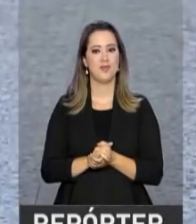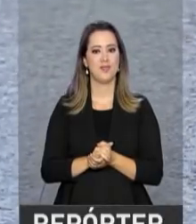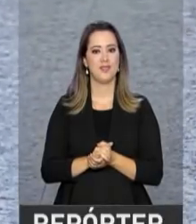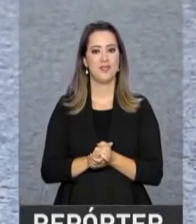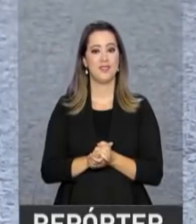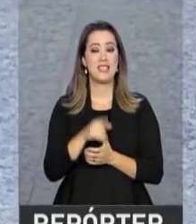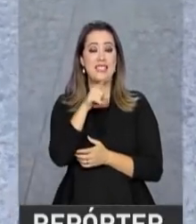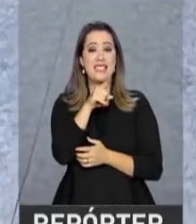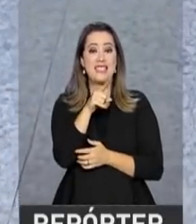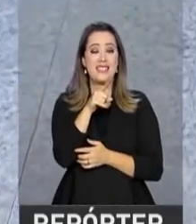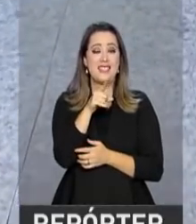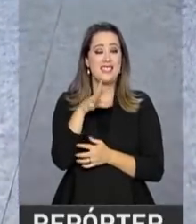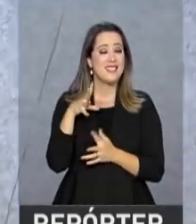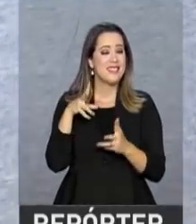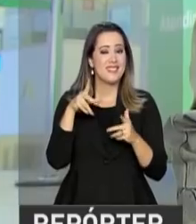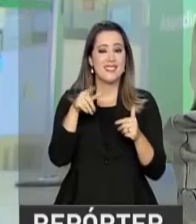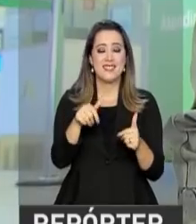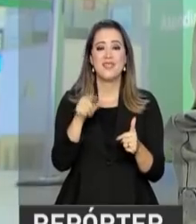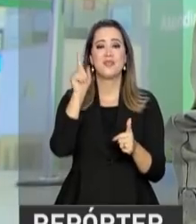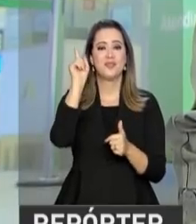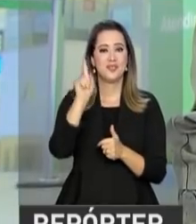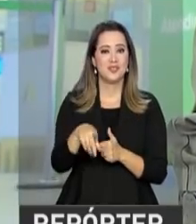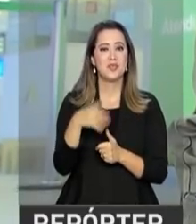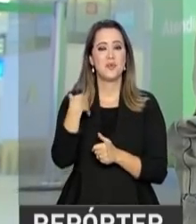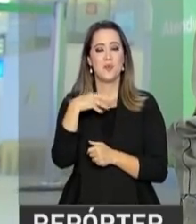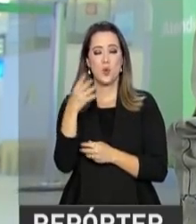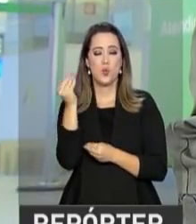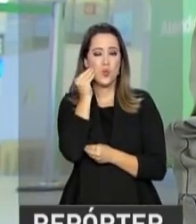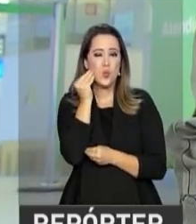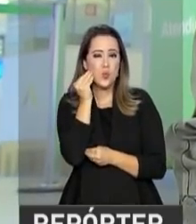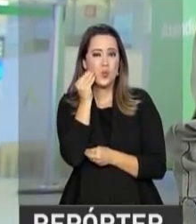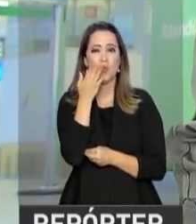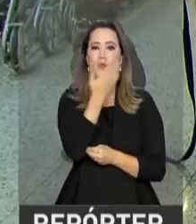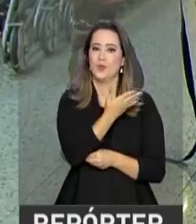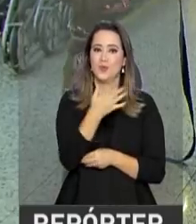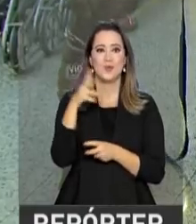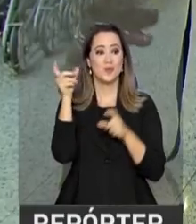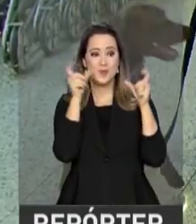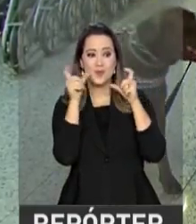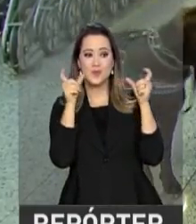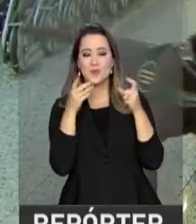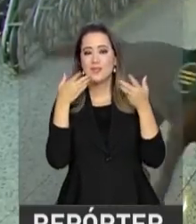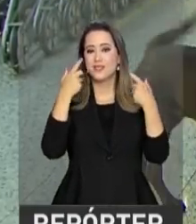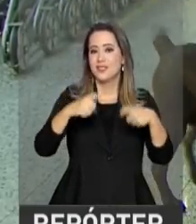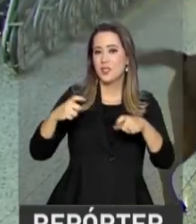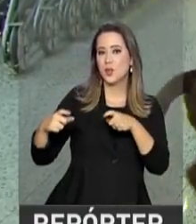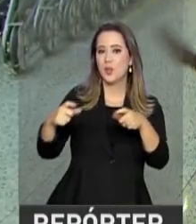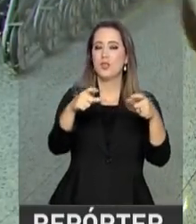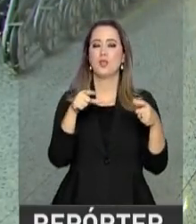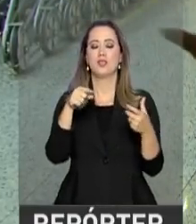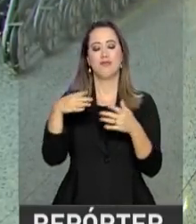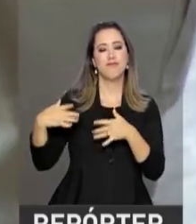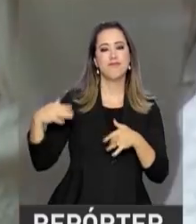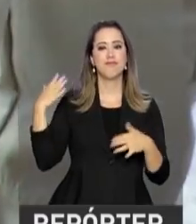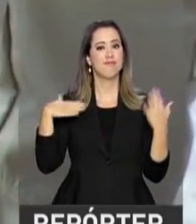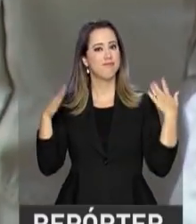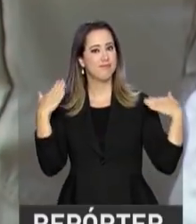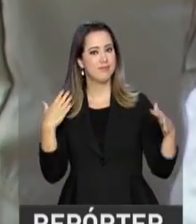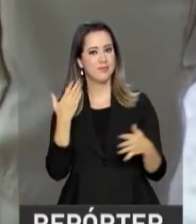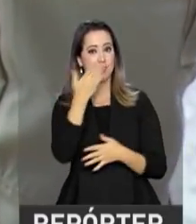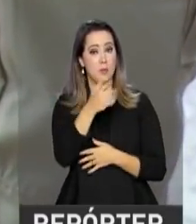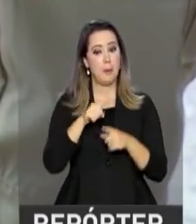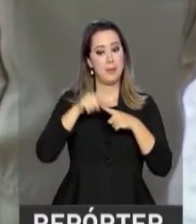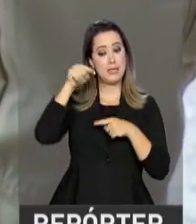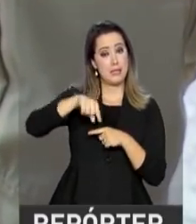Eles são espertos, carismáticos e chamam a atenção por onde passam. Mas aqui no Aeroporto Internacional de Brasília, esses